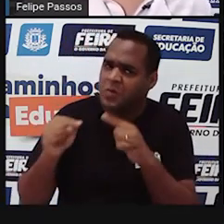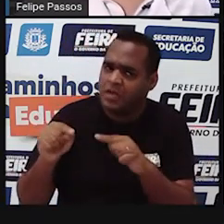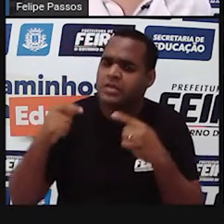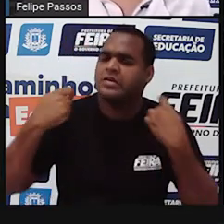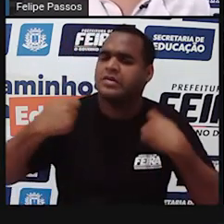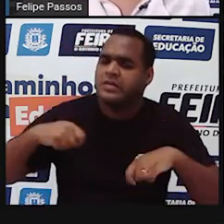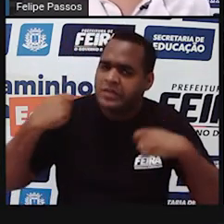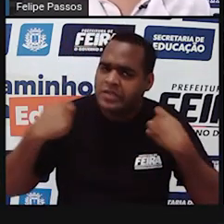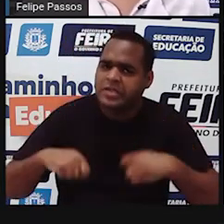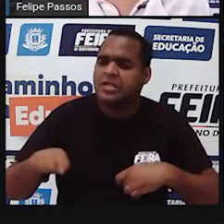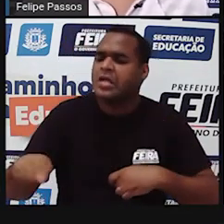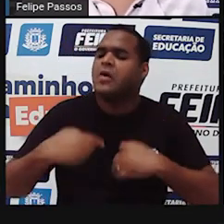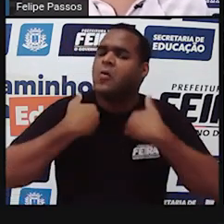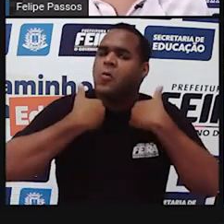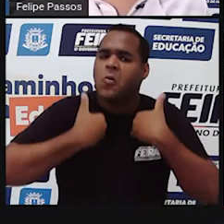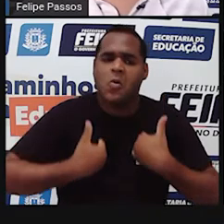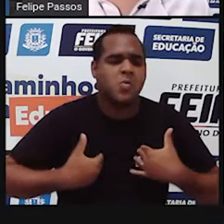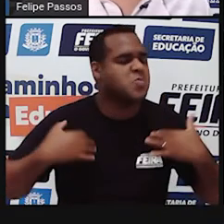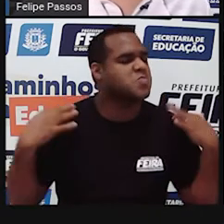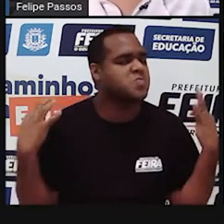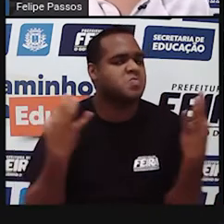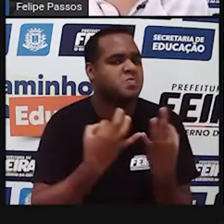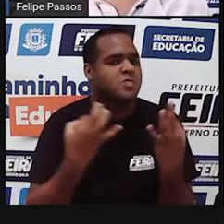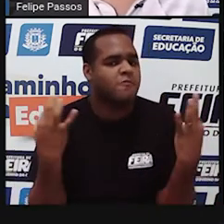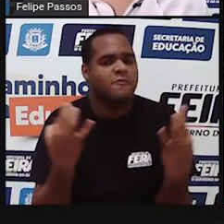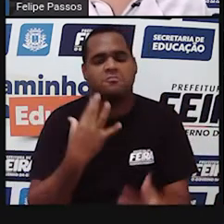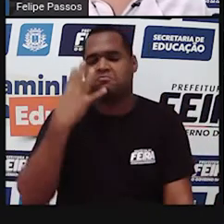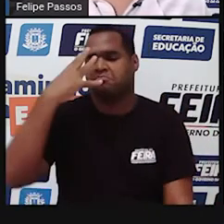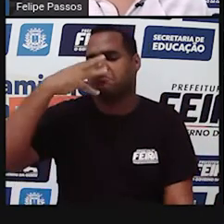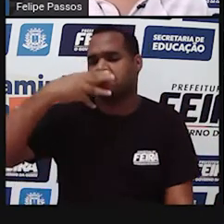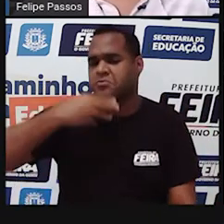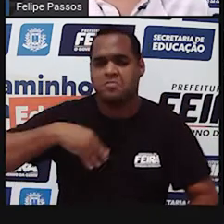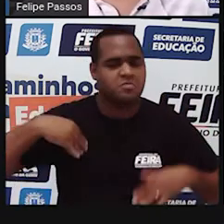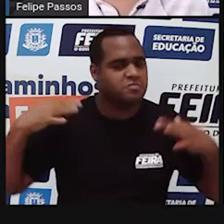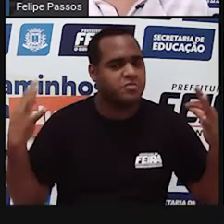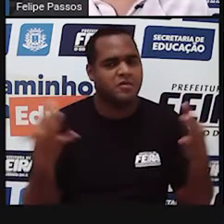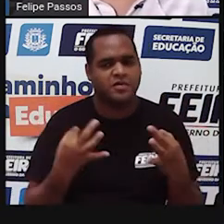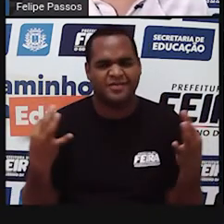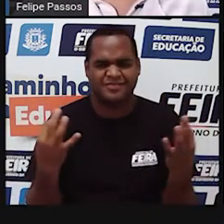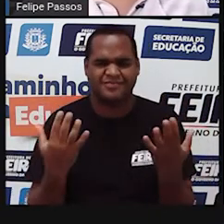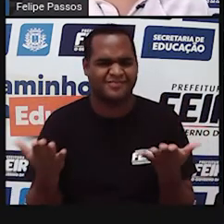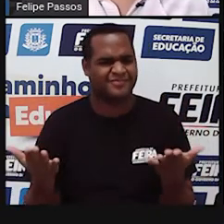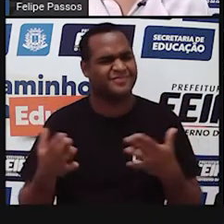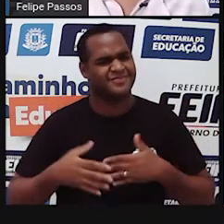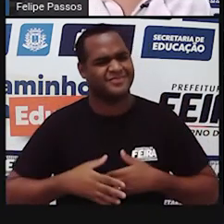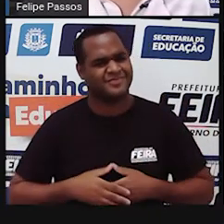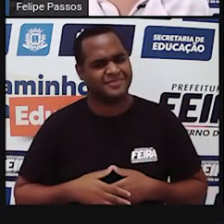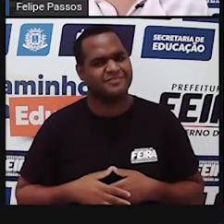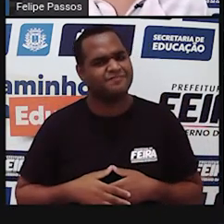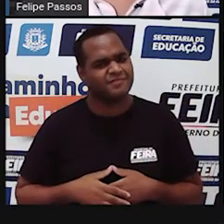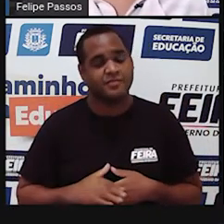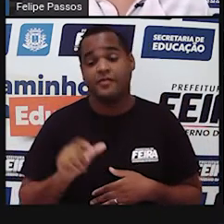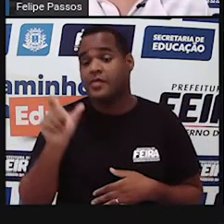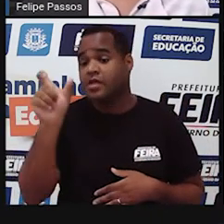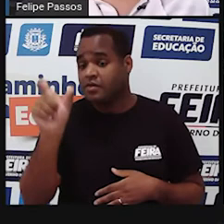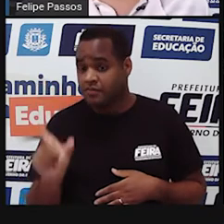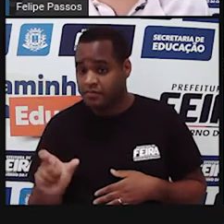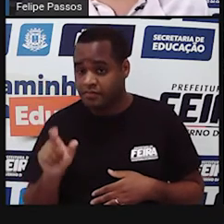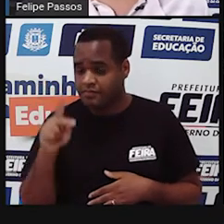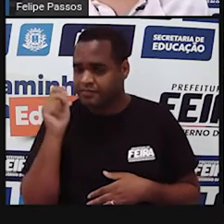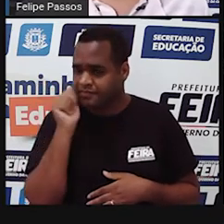vezes inalcançável. Muitas vezes, esse corpo idealizado, esse corpo que se exige que a mulher tenha, não